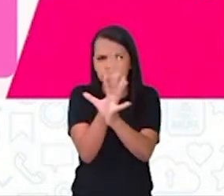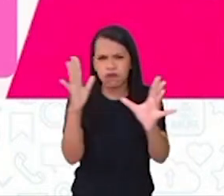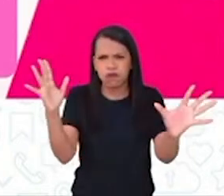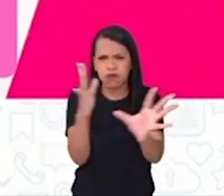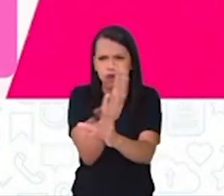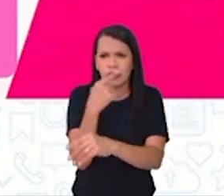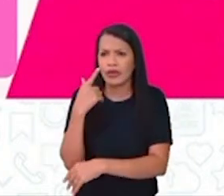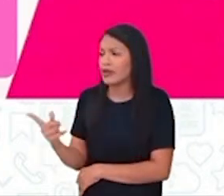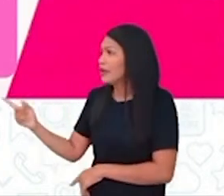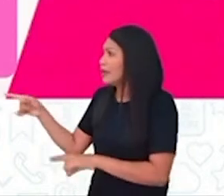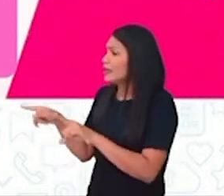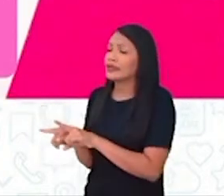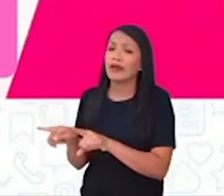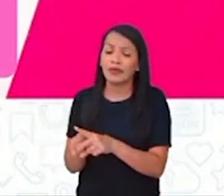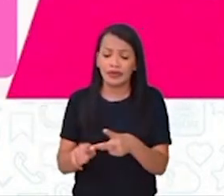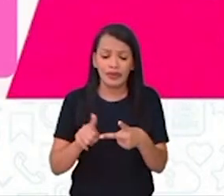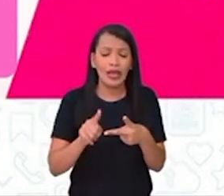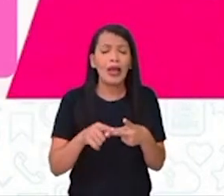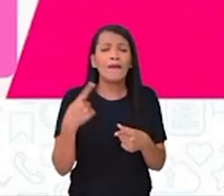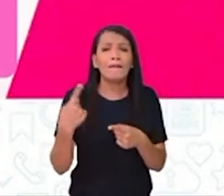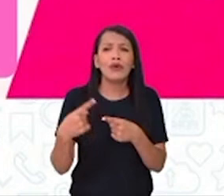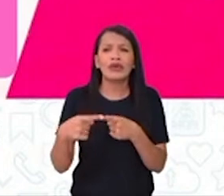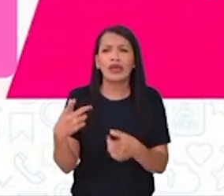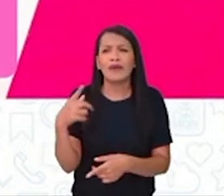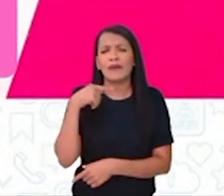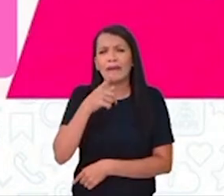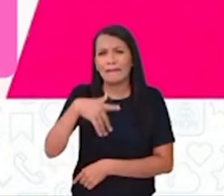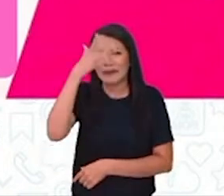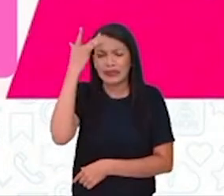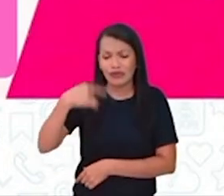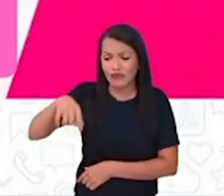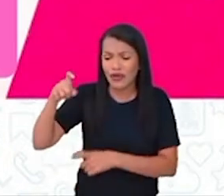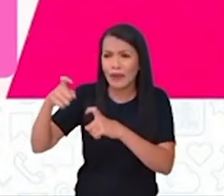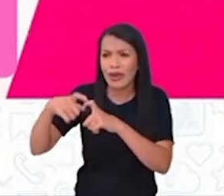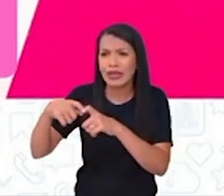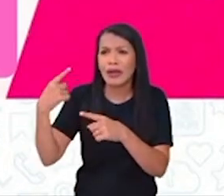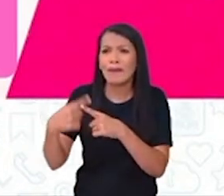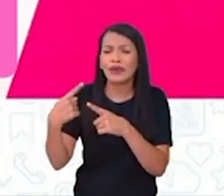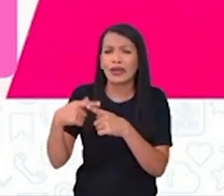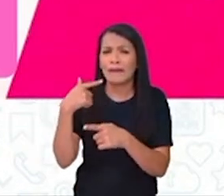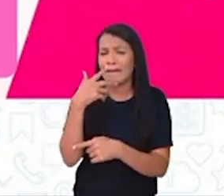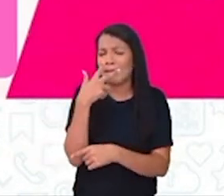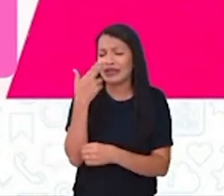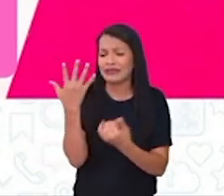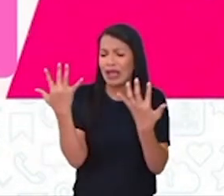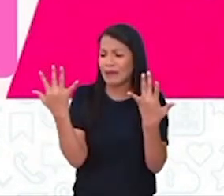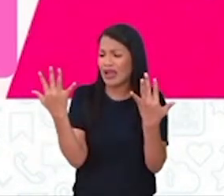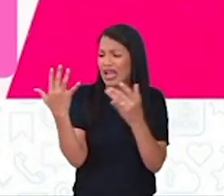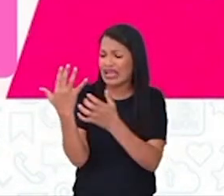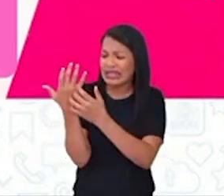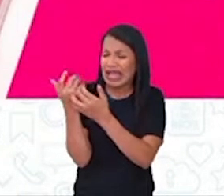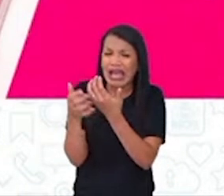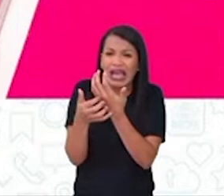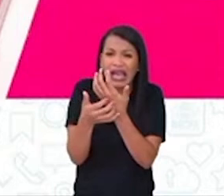formiguinhas. E quando eu digo um formigueiro, eu estou falando, inclusive, no sentido denotativo do formigueiro. Nessa